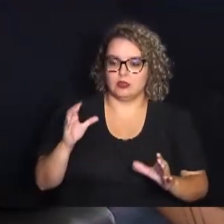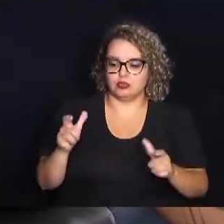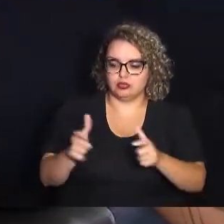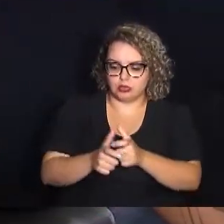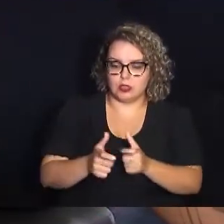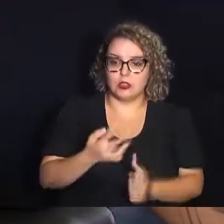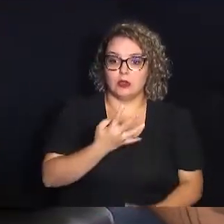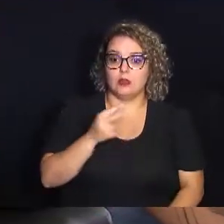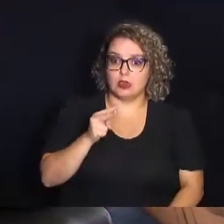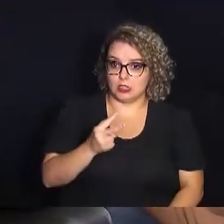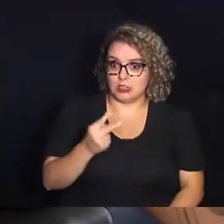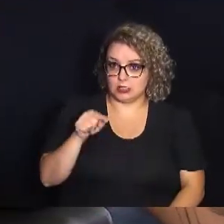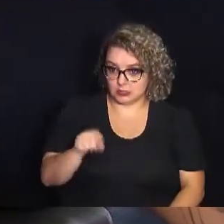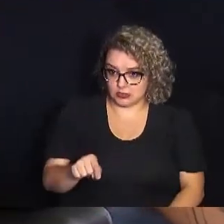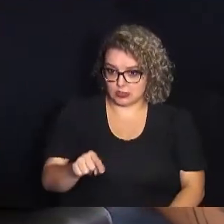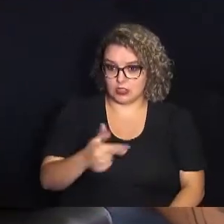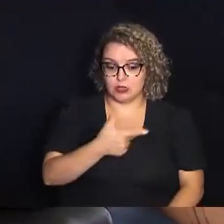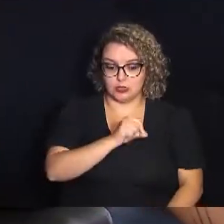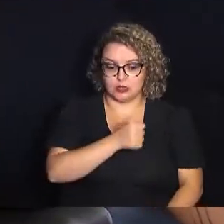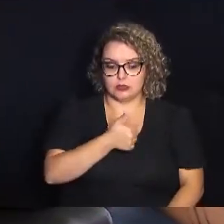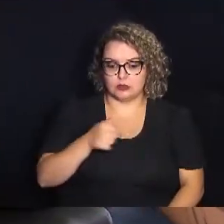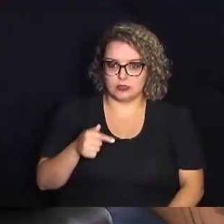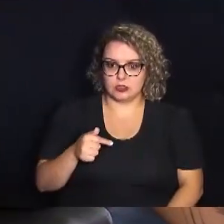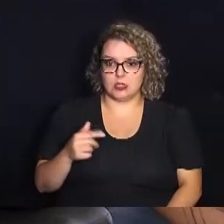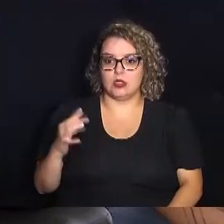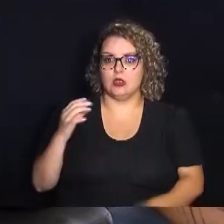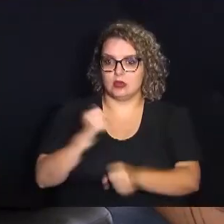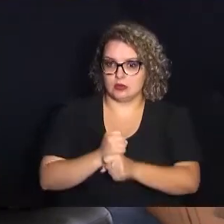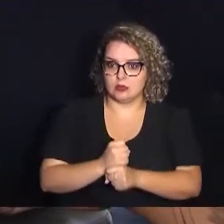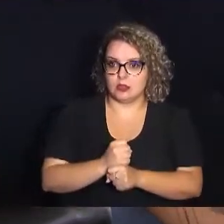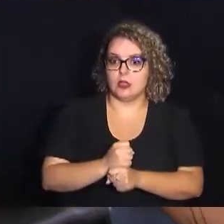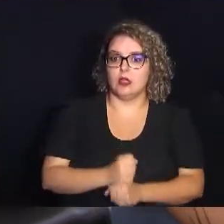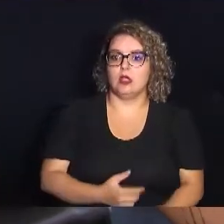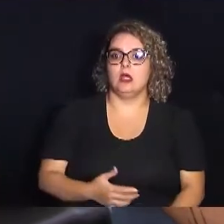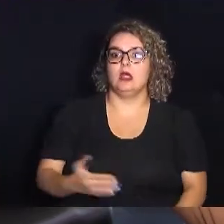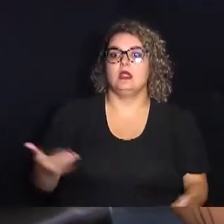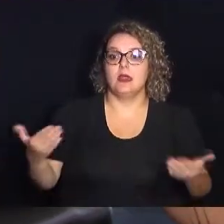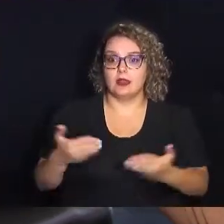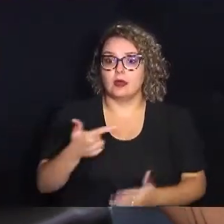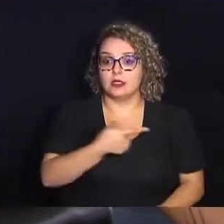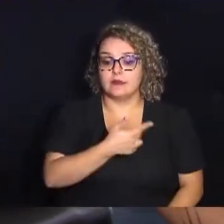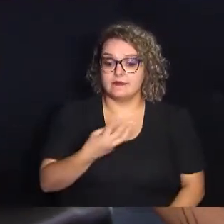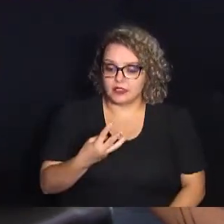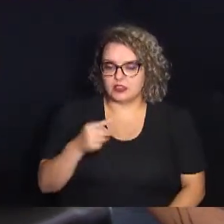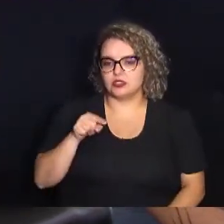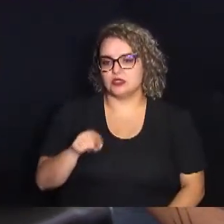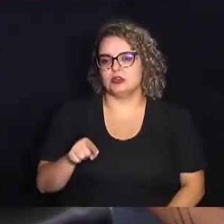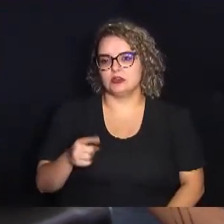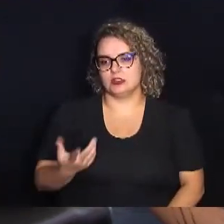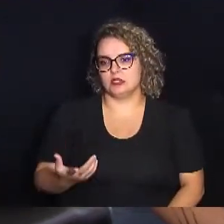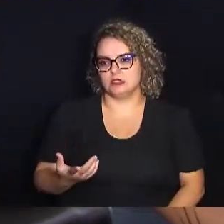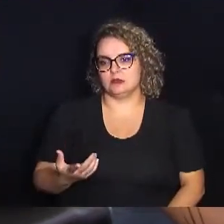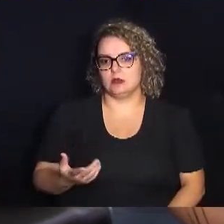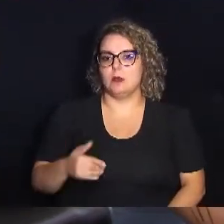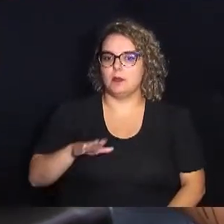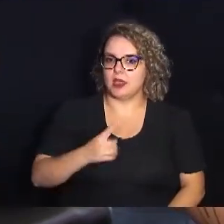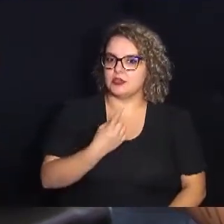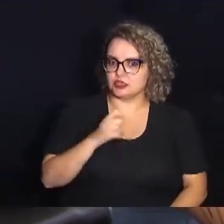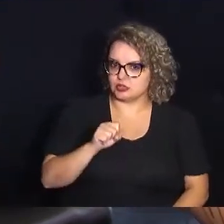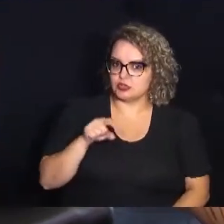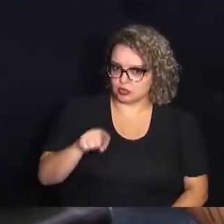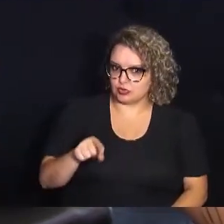de 42.000 em 2017 E chegamos a 23.000 uma redução de mais de 18.000